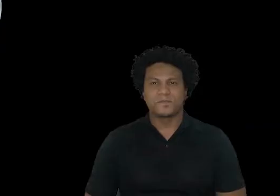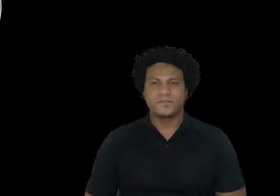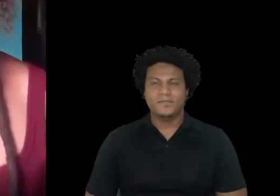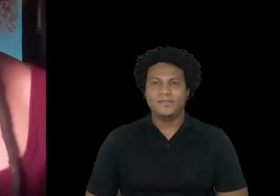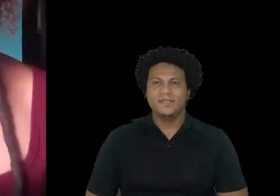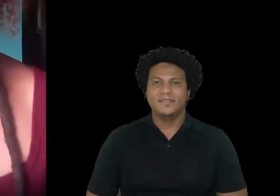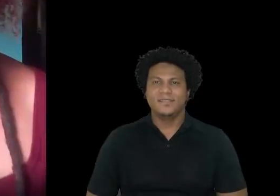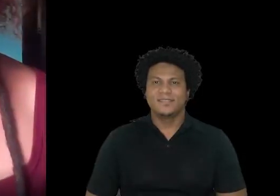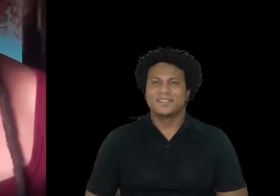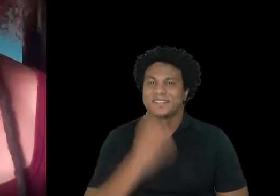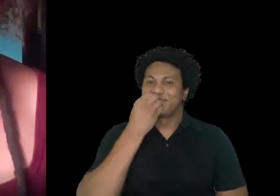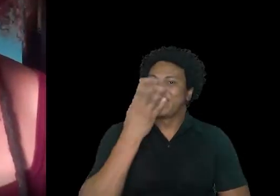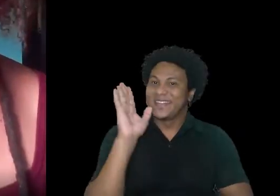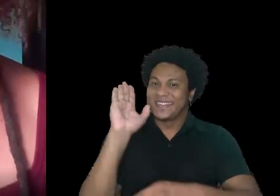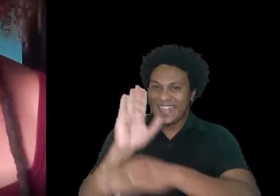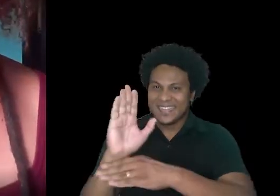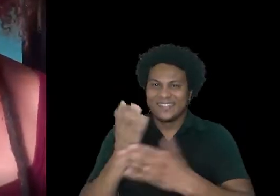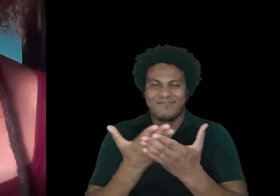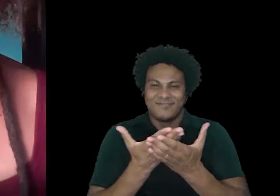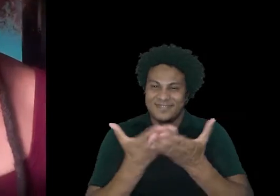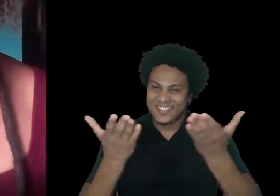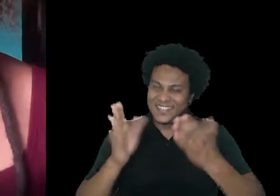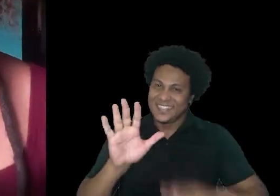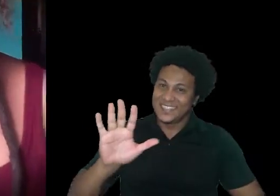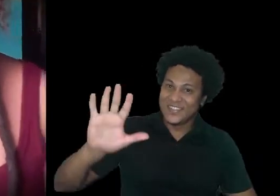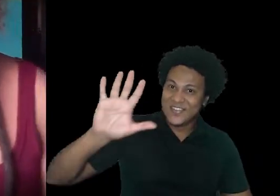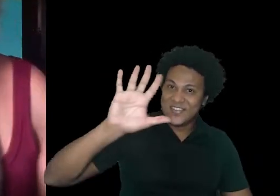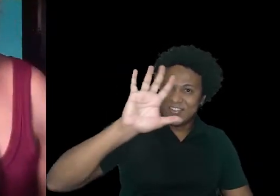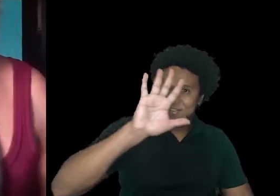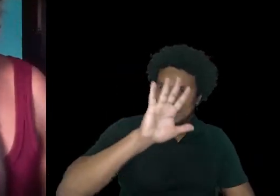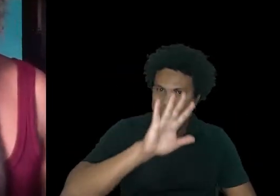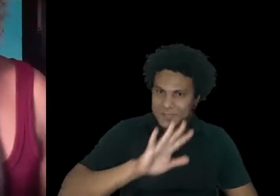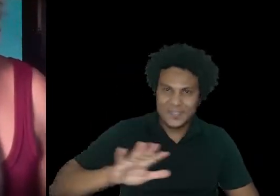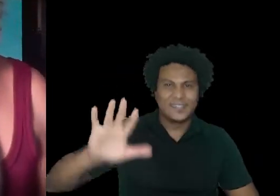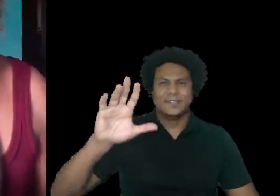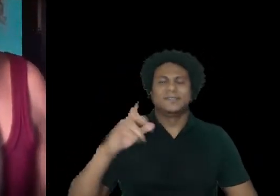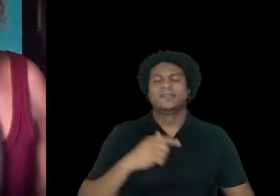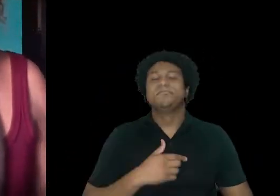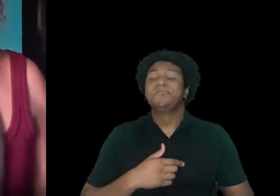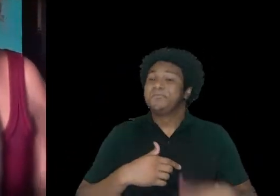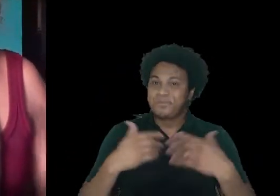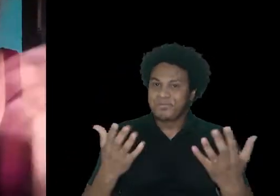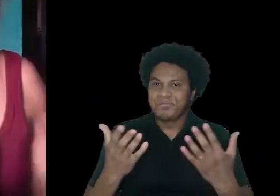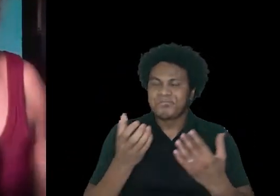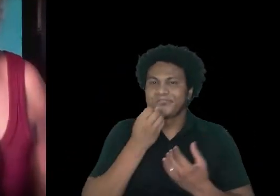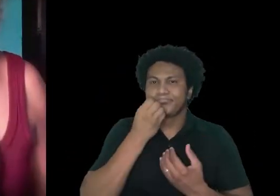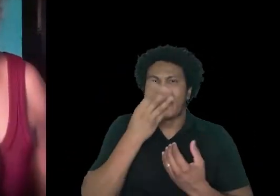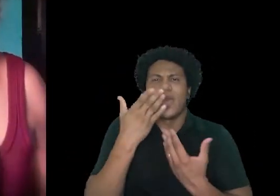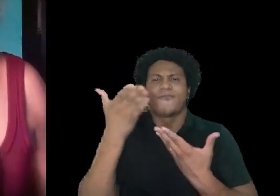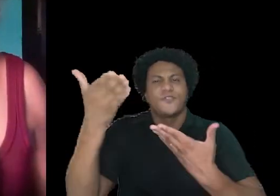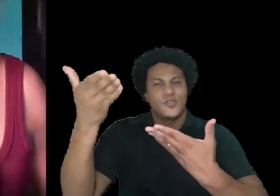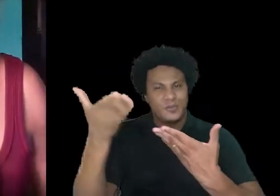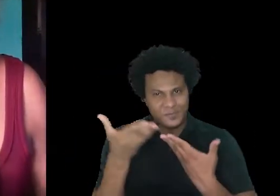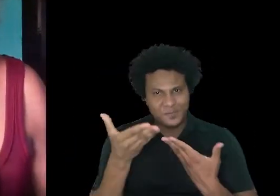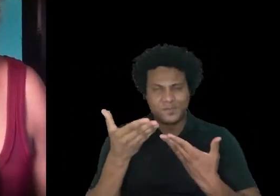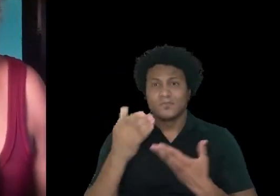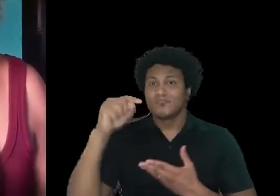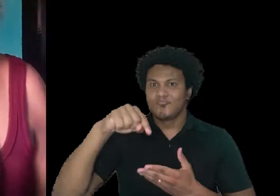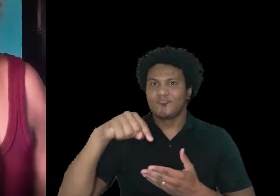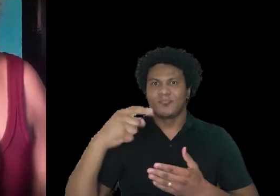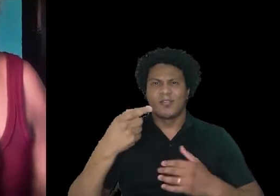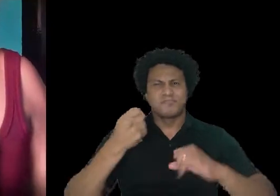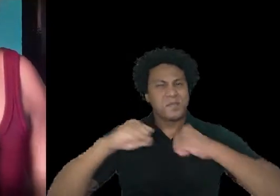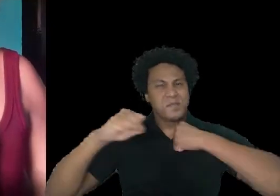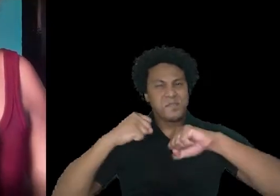Boa tarde, né, a todas, todes e todos. Sejam bem-vindos nessa mesa